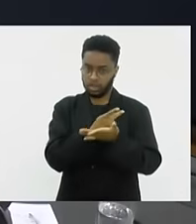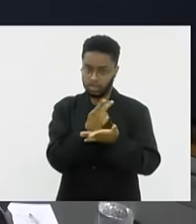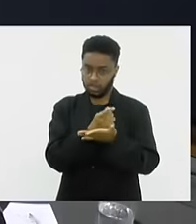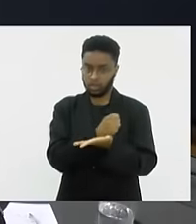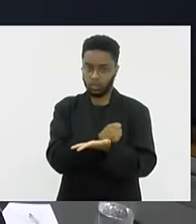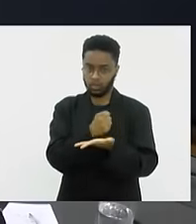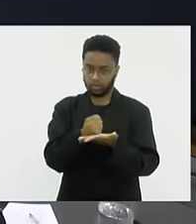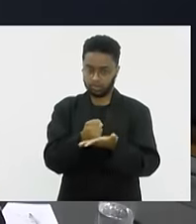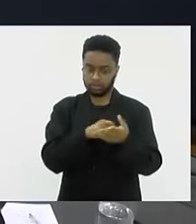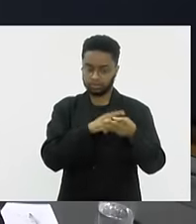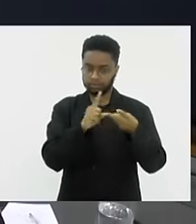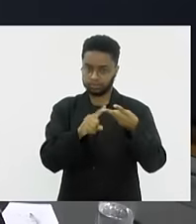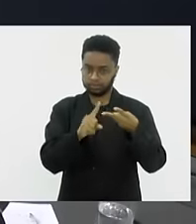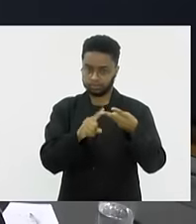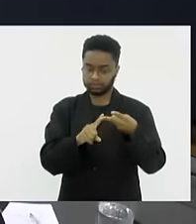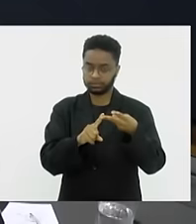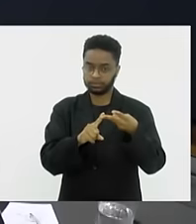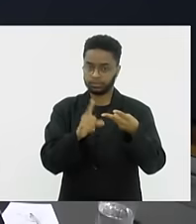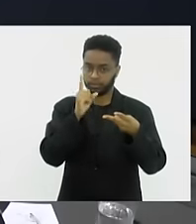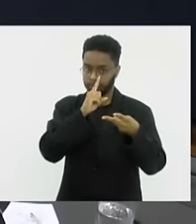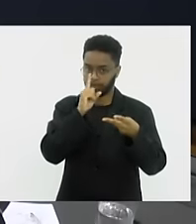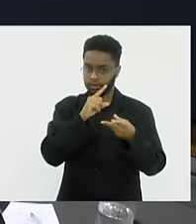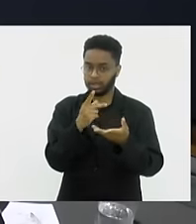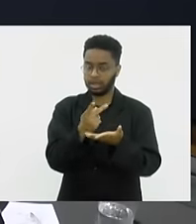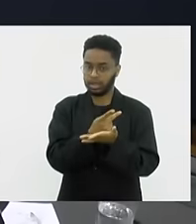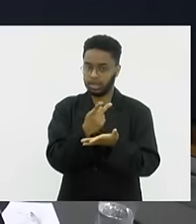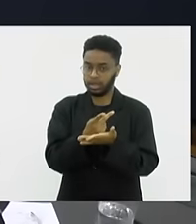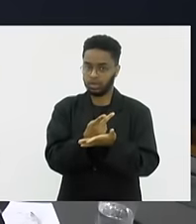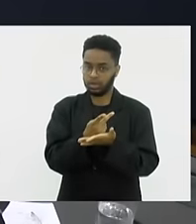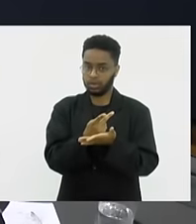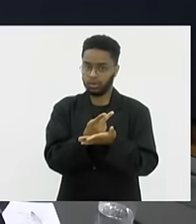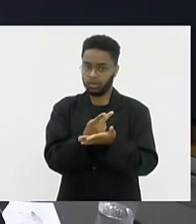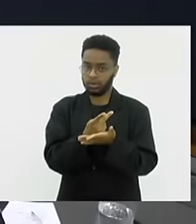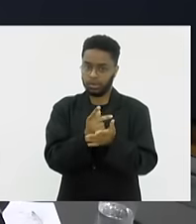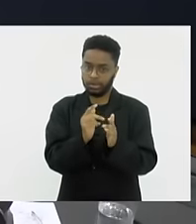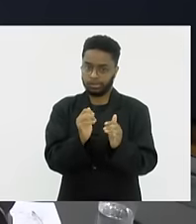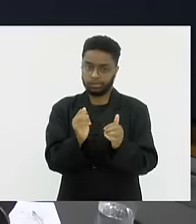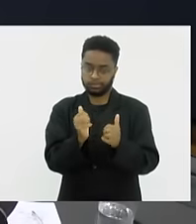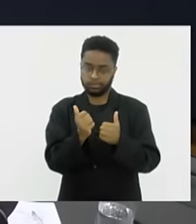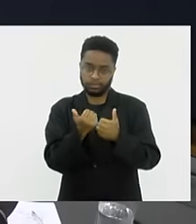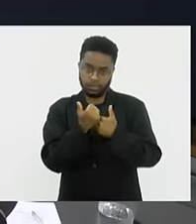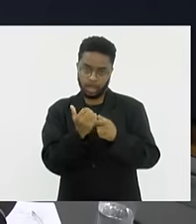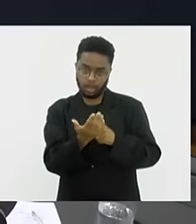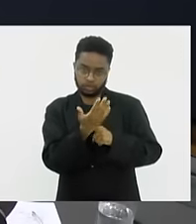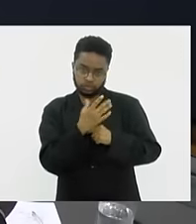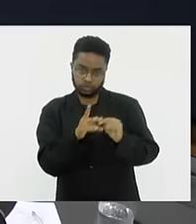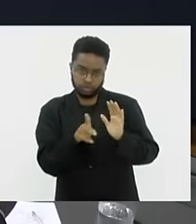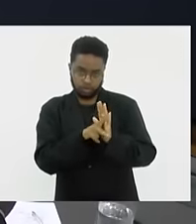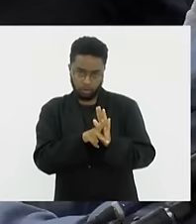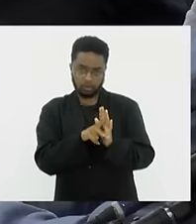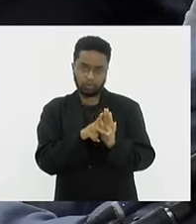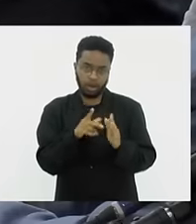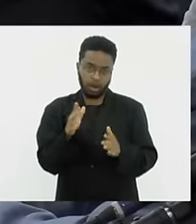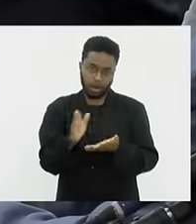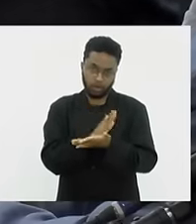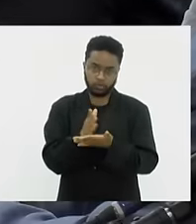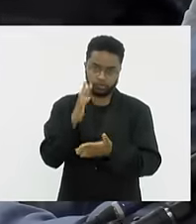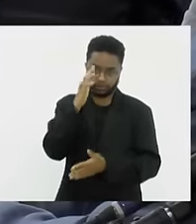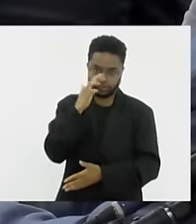E a outra é a irregularidade de benefício próprio de alguns fiscais do DETRO. Né? Que a gente